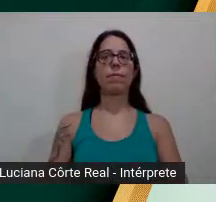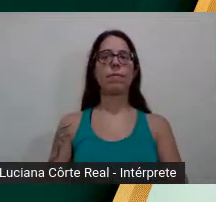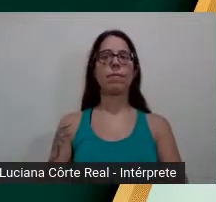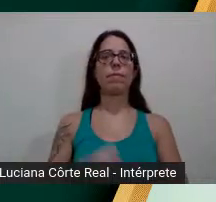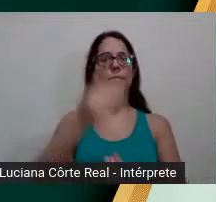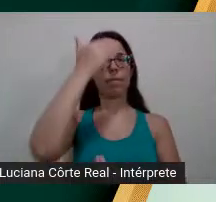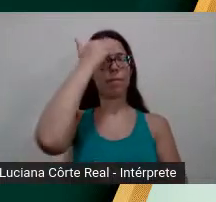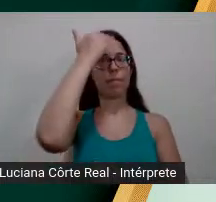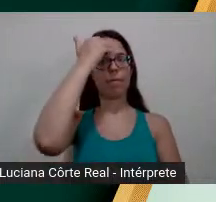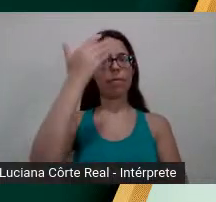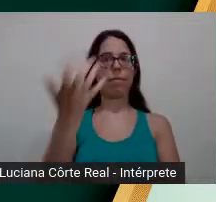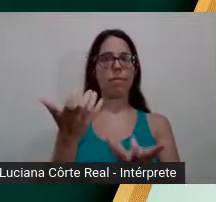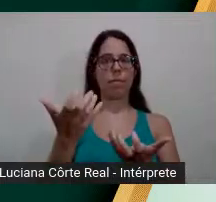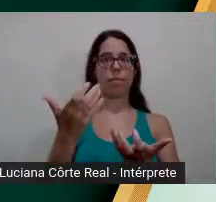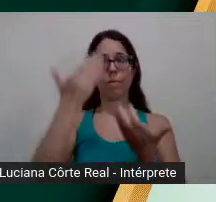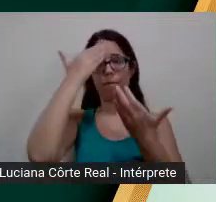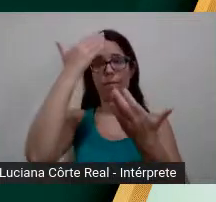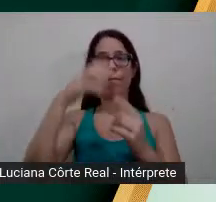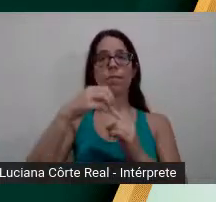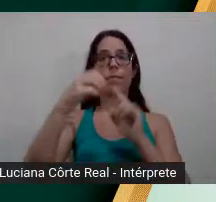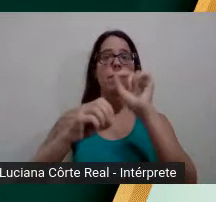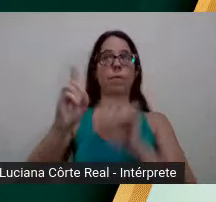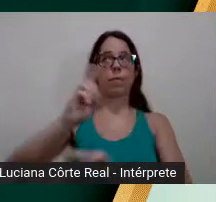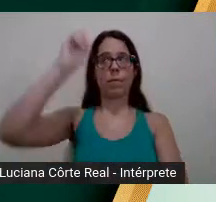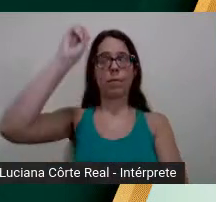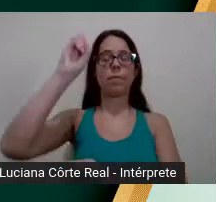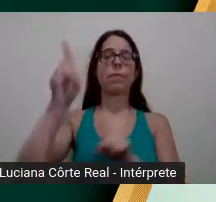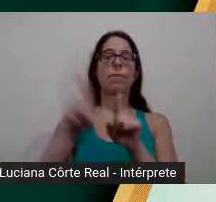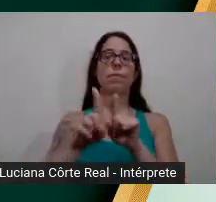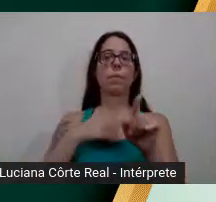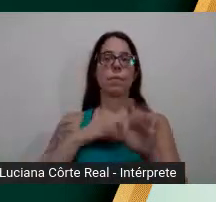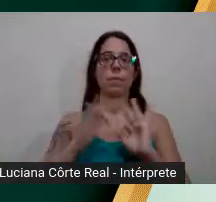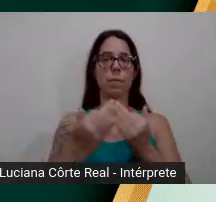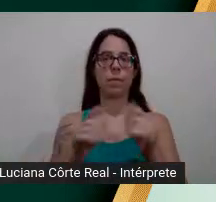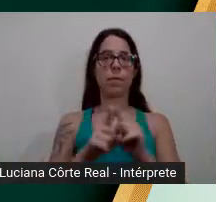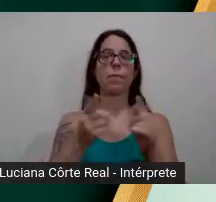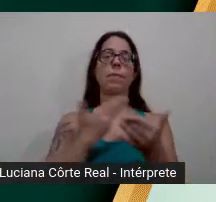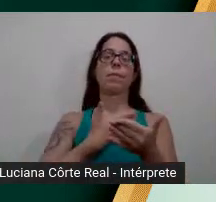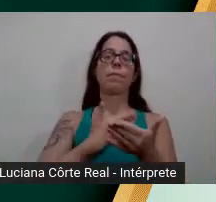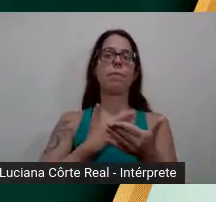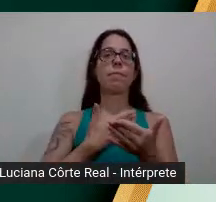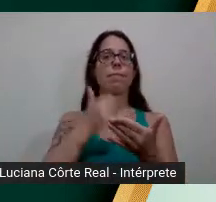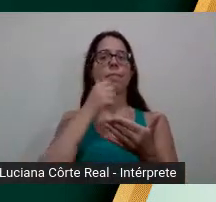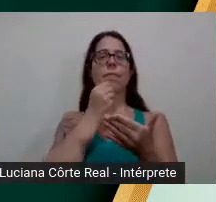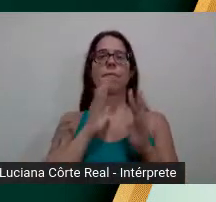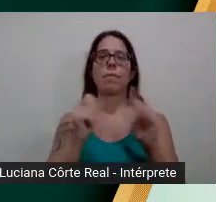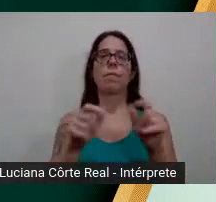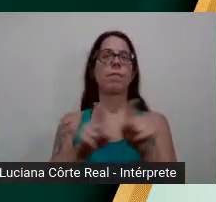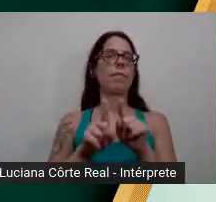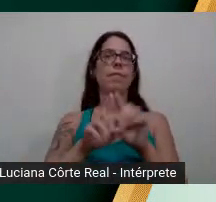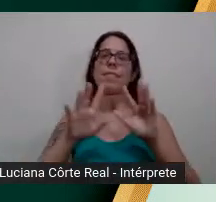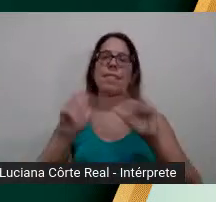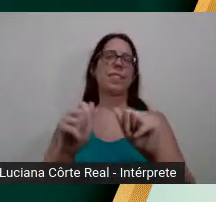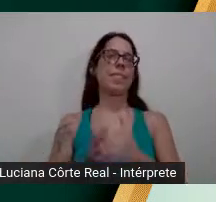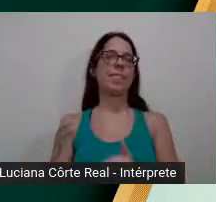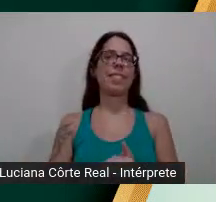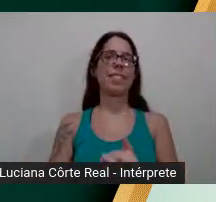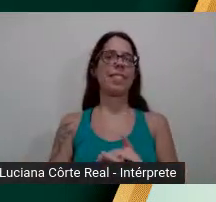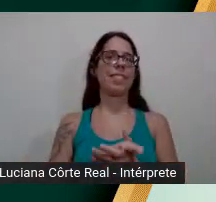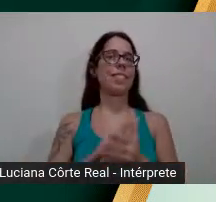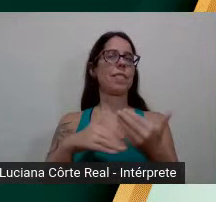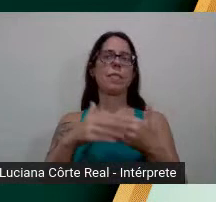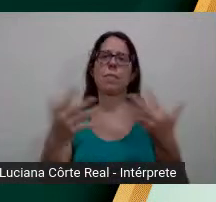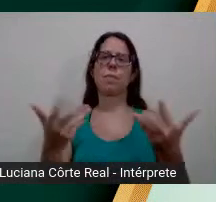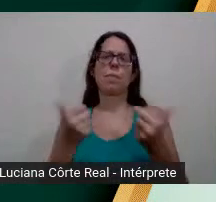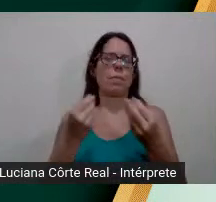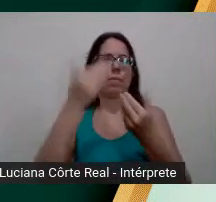Muito obrigada, queria agradecer principalmente a Deus, a minha família, meus amigos, essa turma maravilhosa.